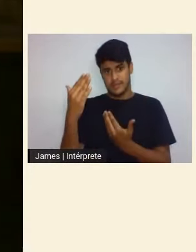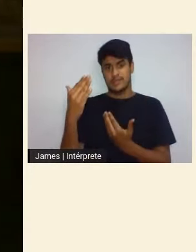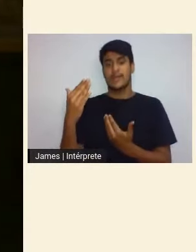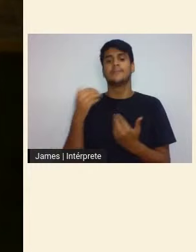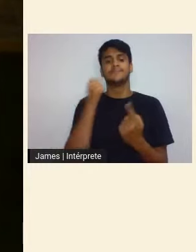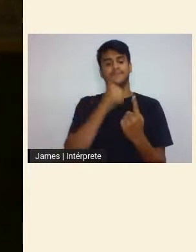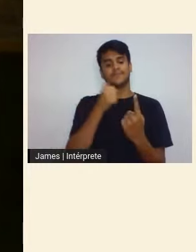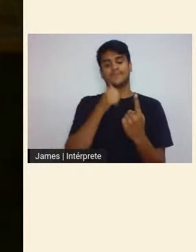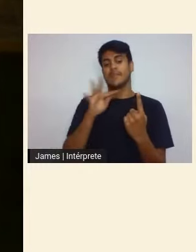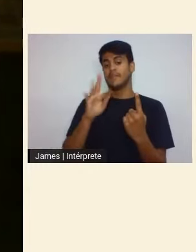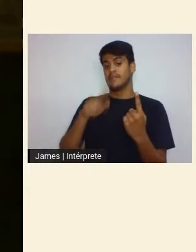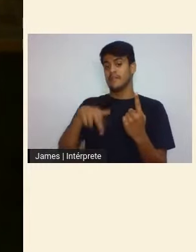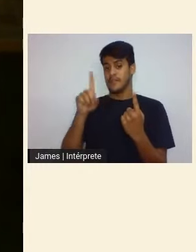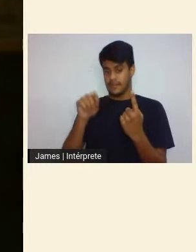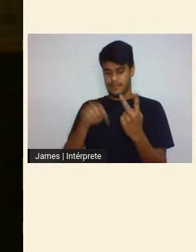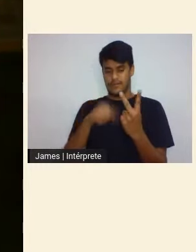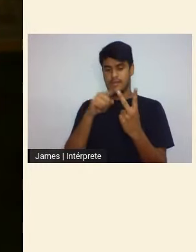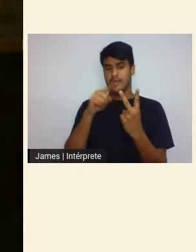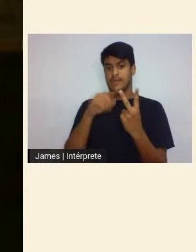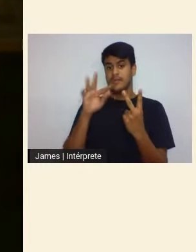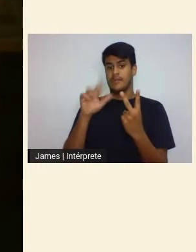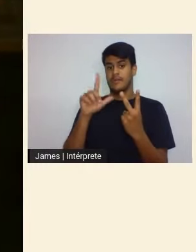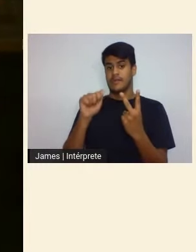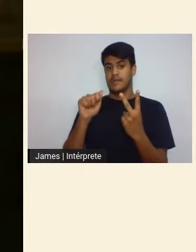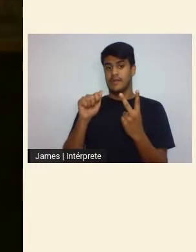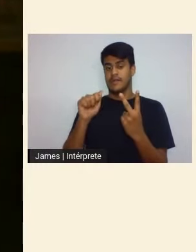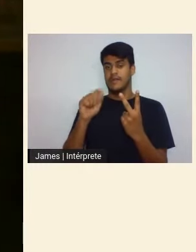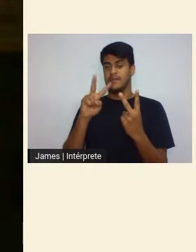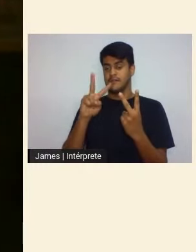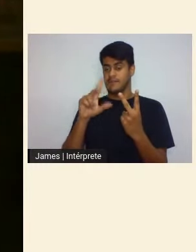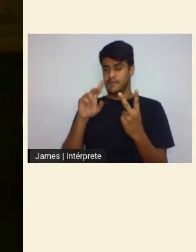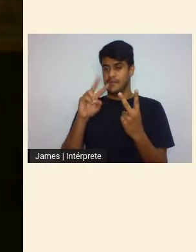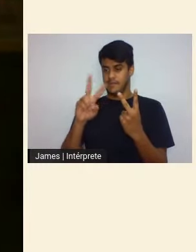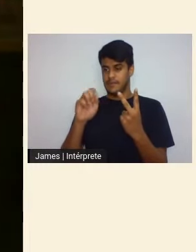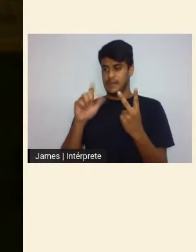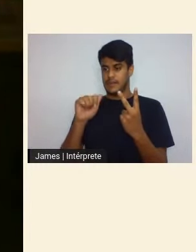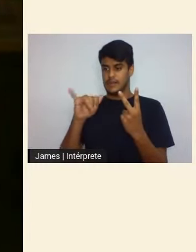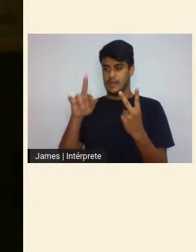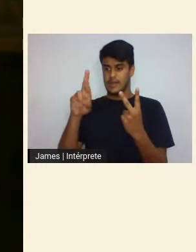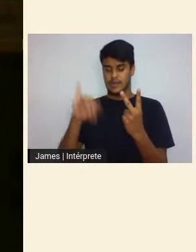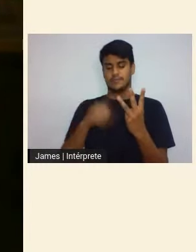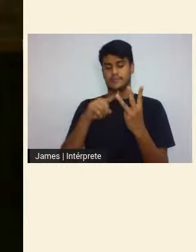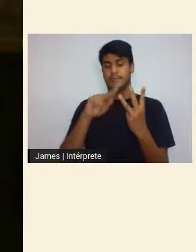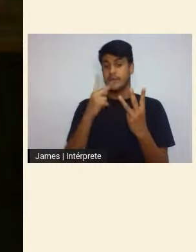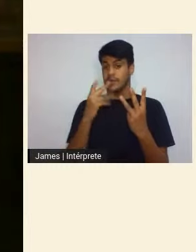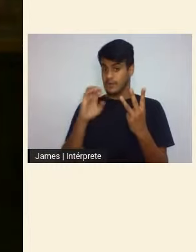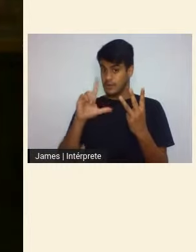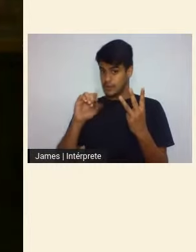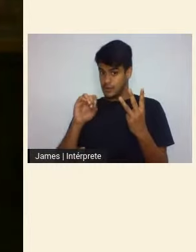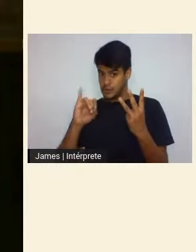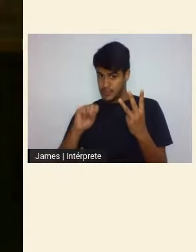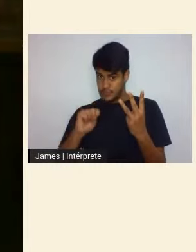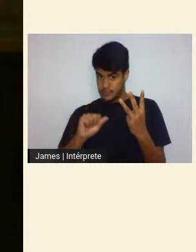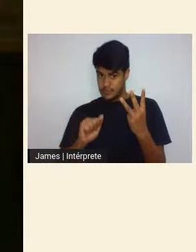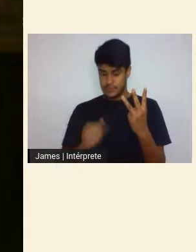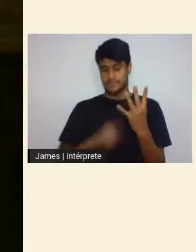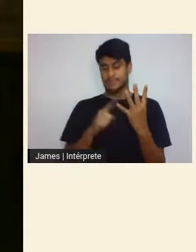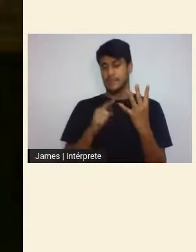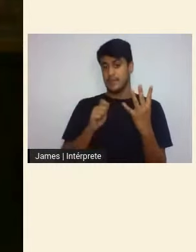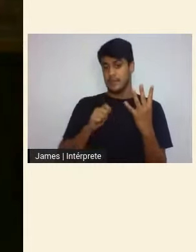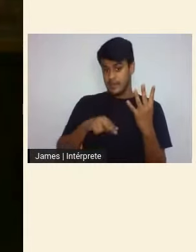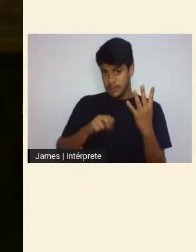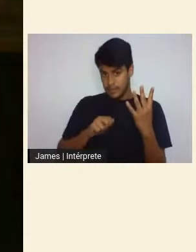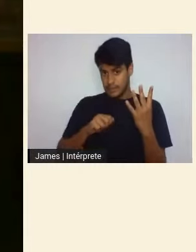Pita, a Valéria Piccoli, Heloísa Espada, a Ana Magalhães, e também o prazer de dividir essa mesa,